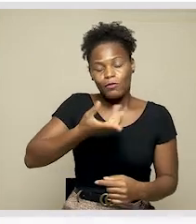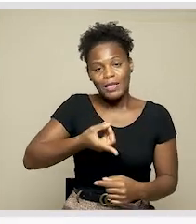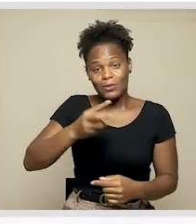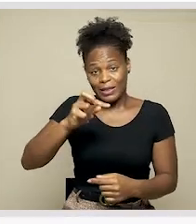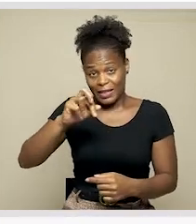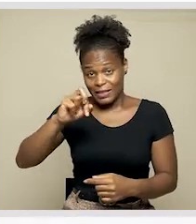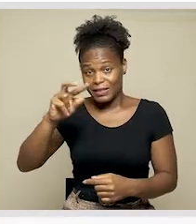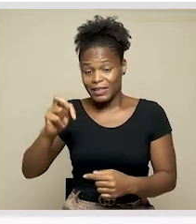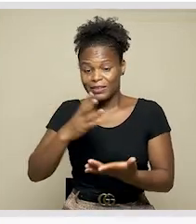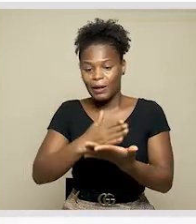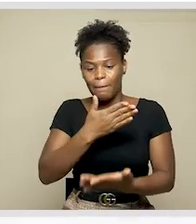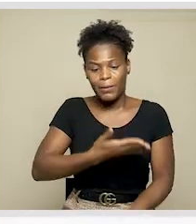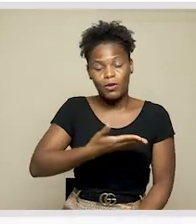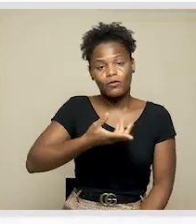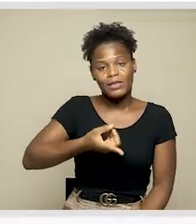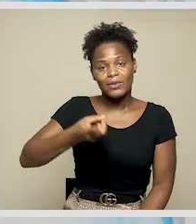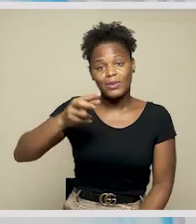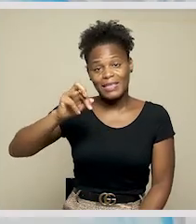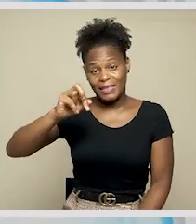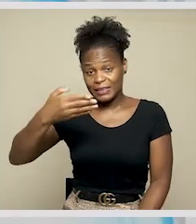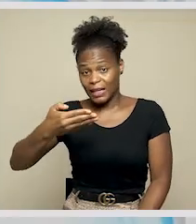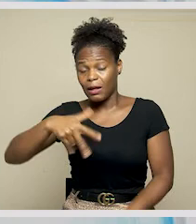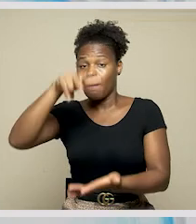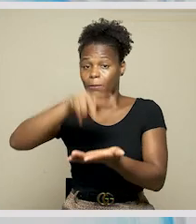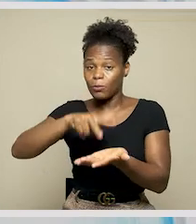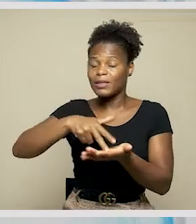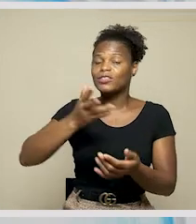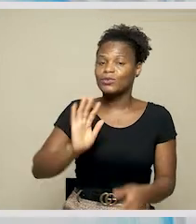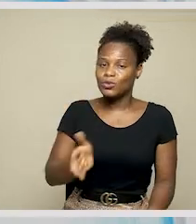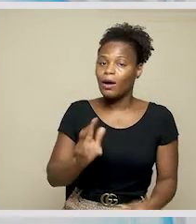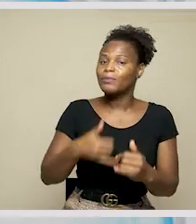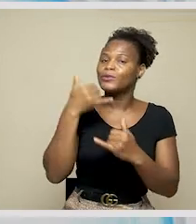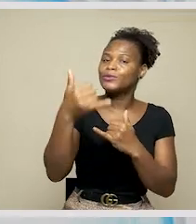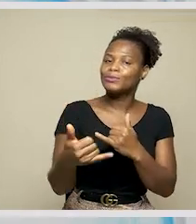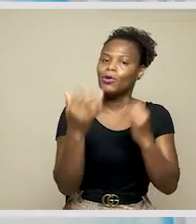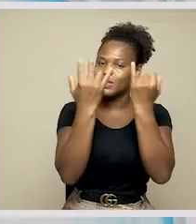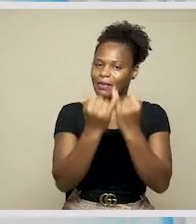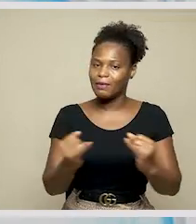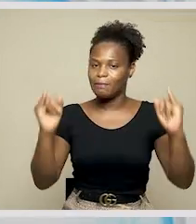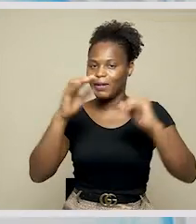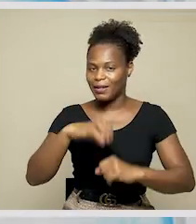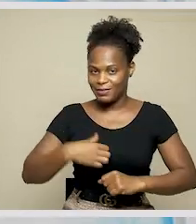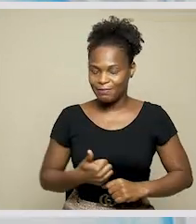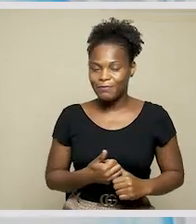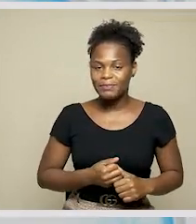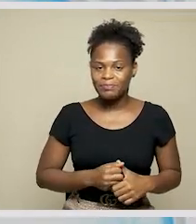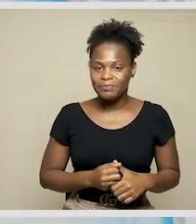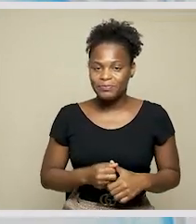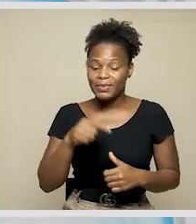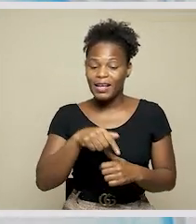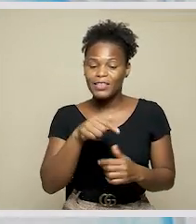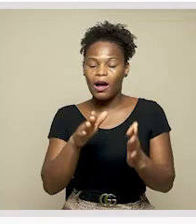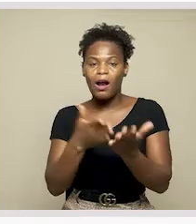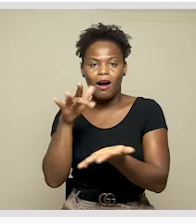a 1987. Ou seja, uma publicação já depois da independência de Cabo Verde.